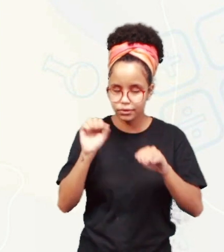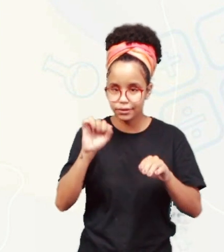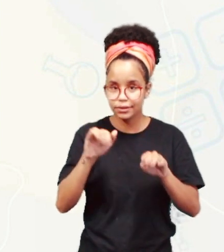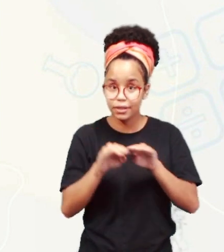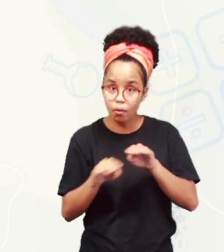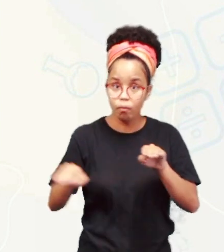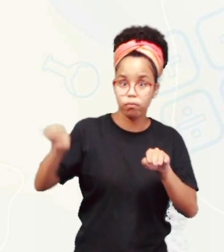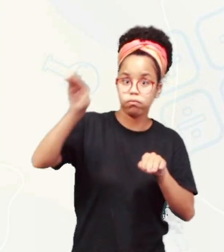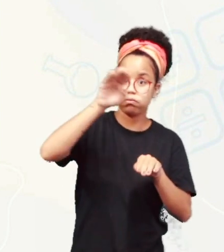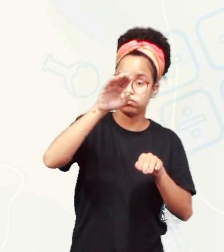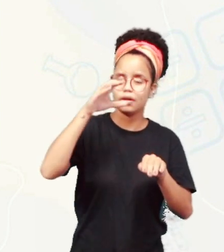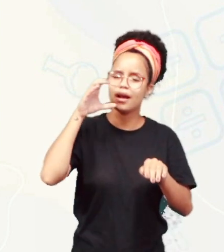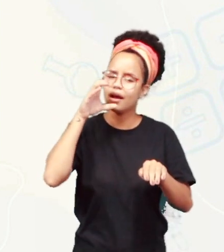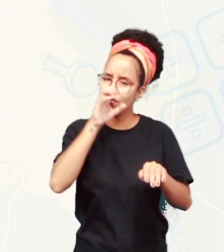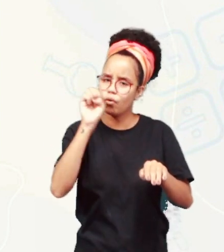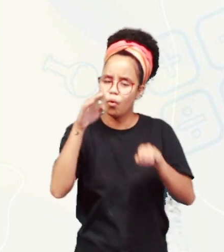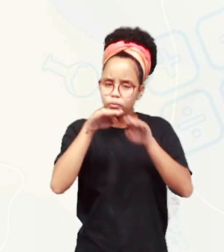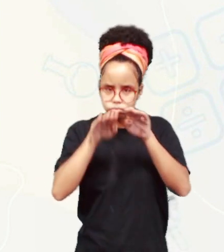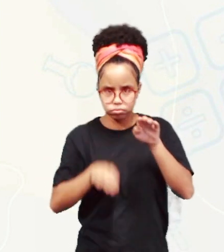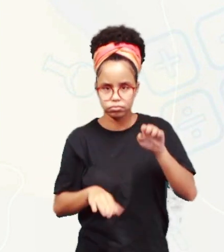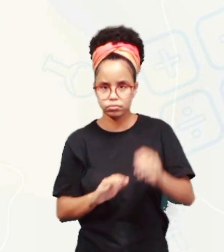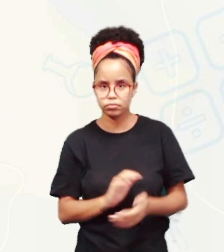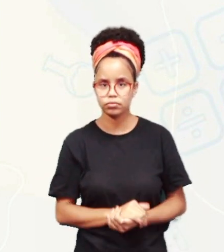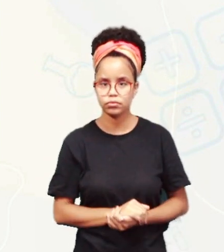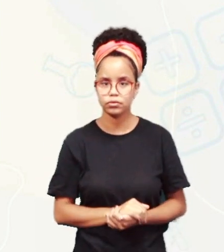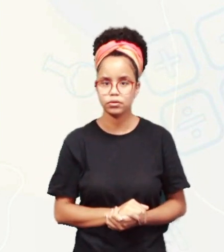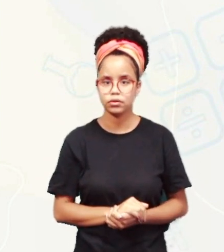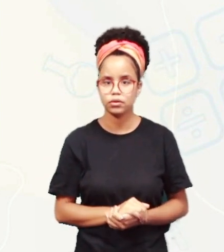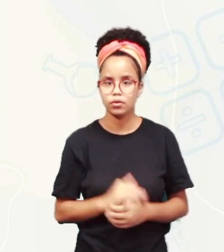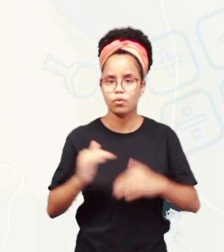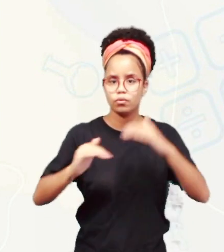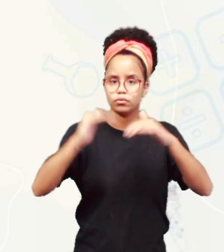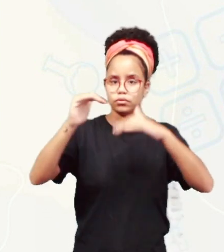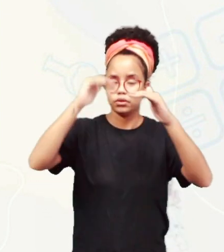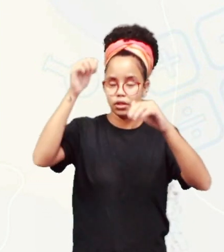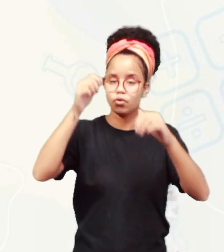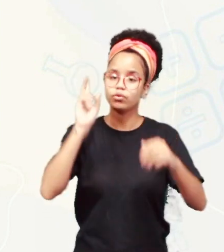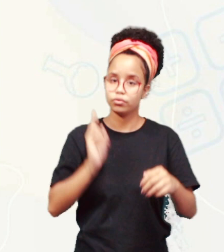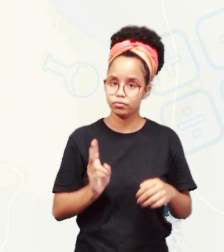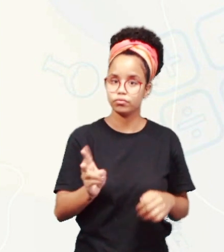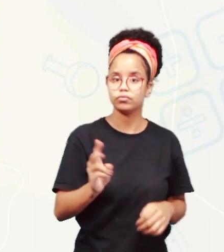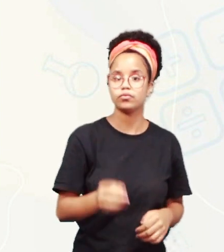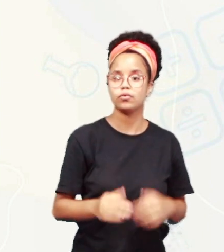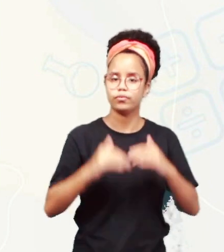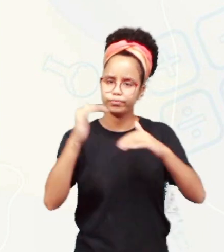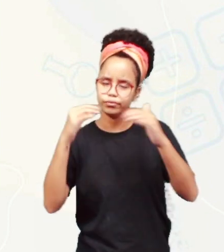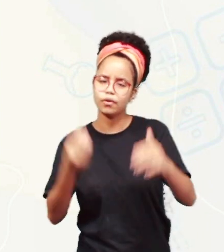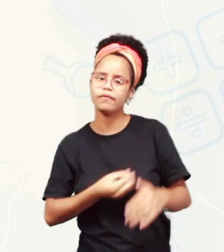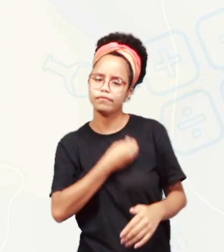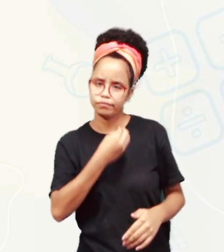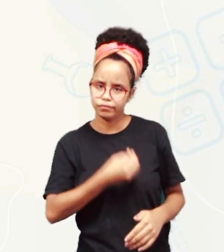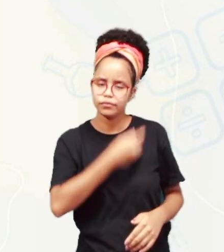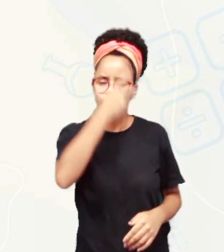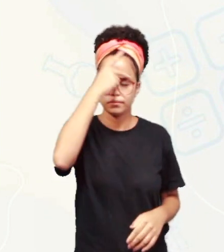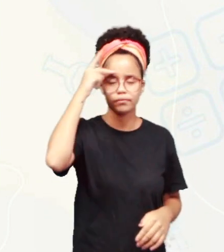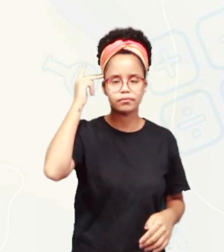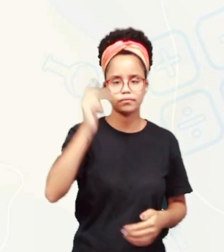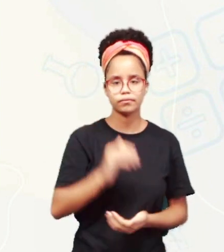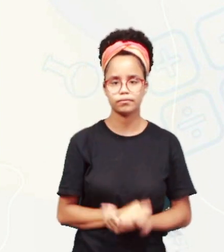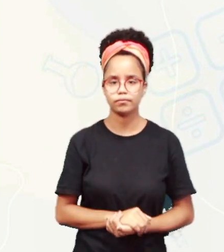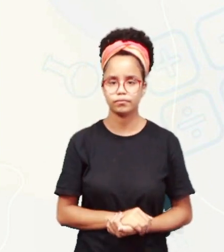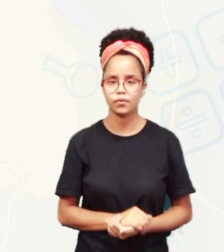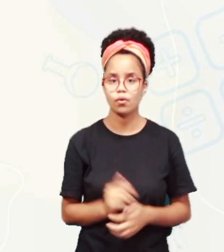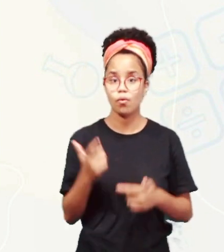térmica possibilitando o desenvolvimento dos seres vivos um grande problema